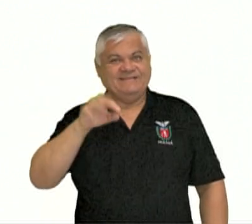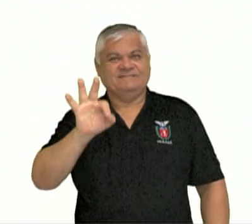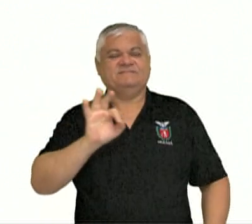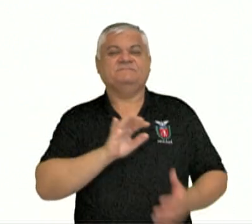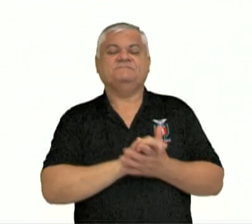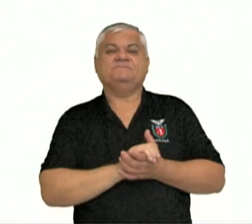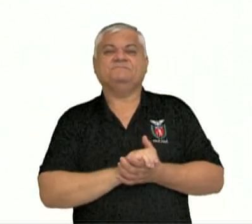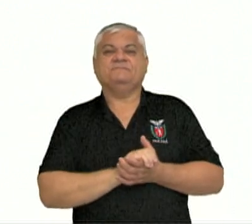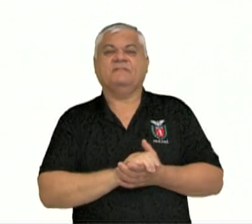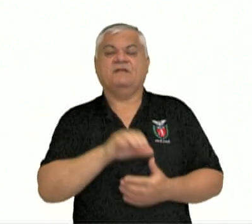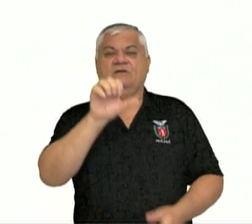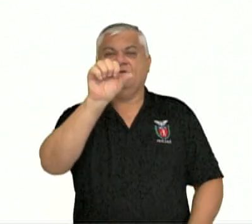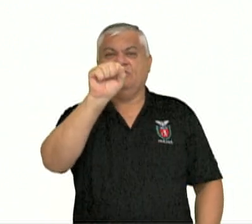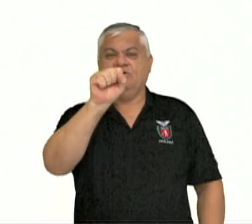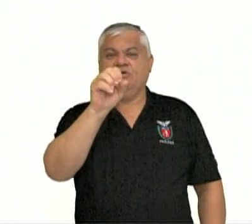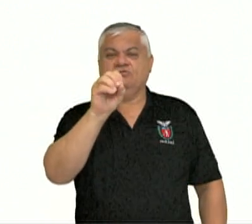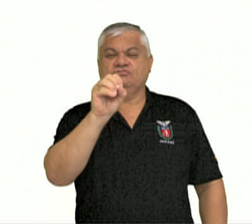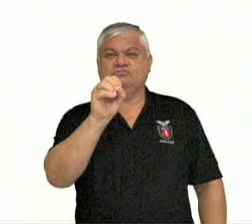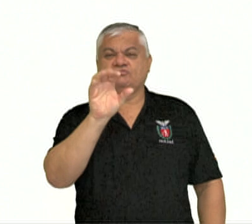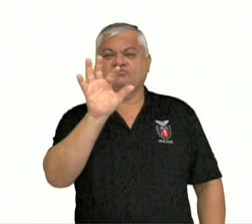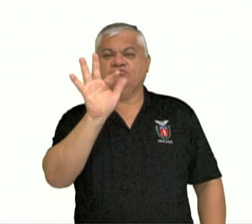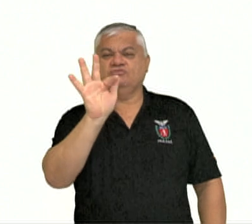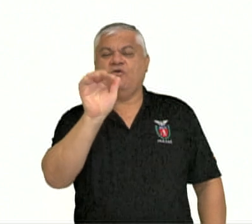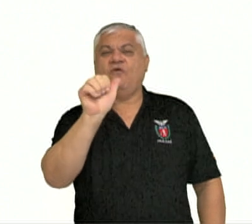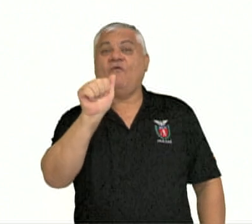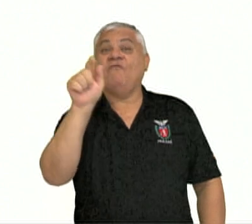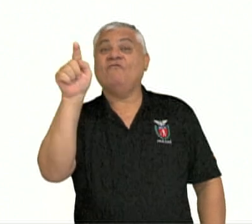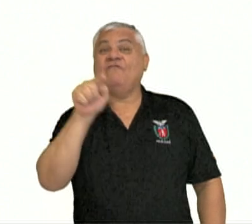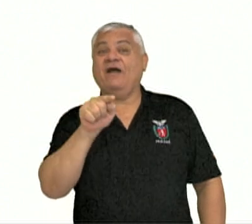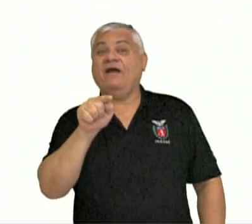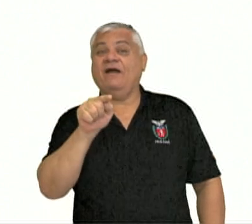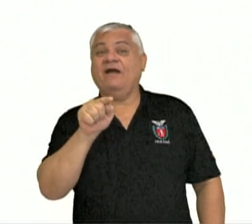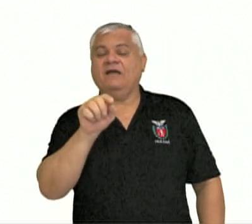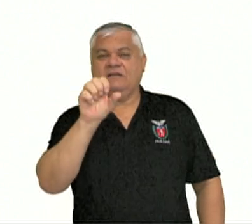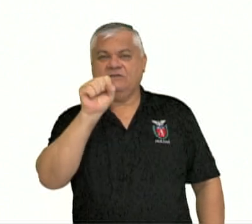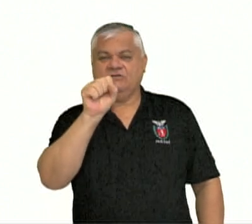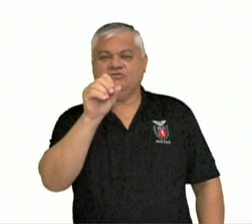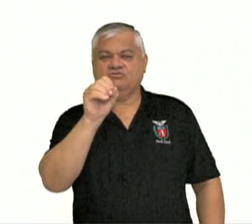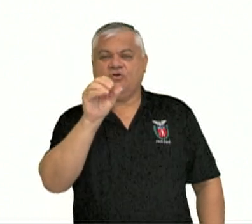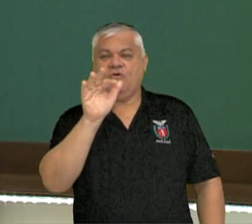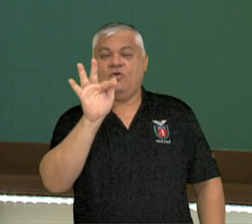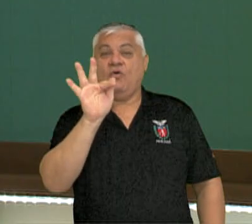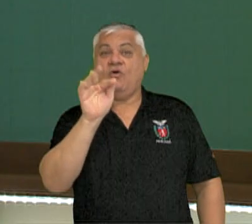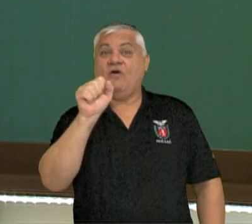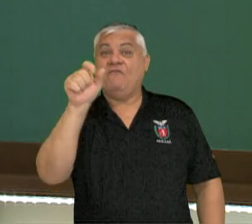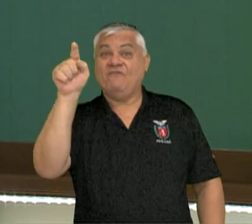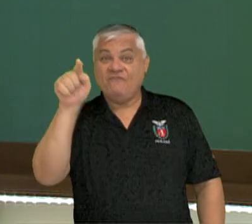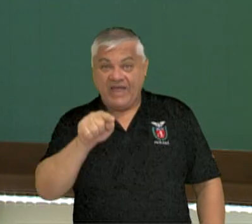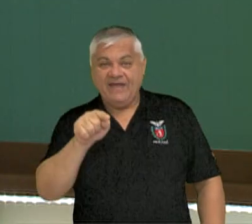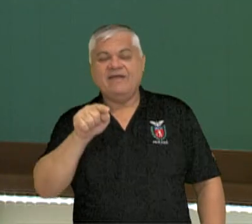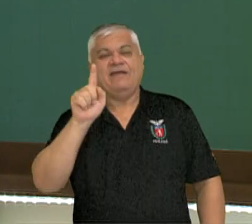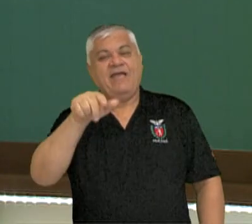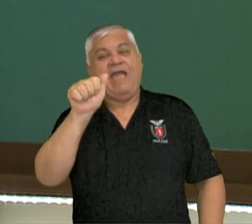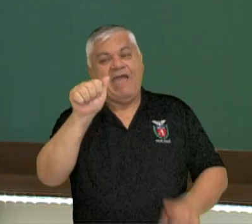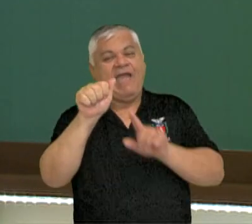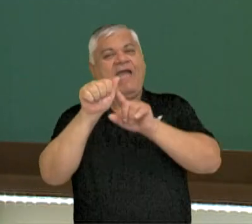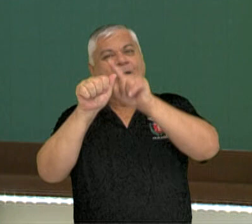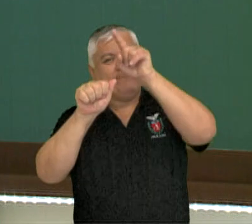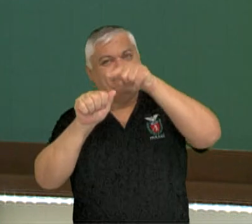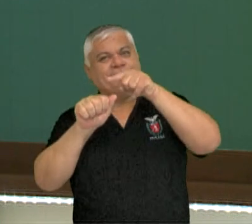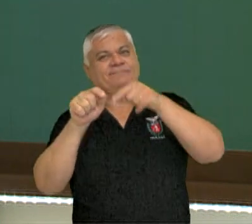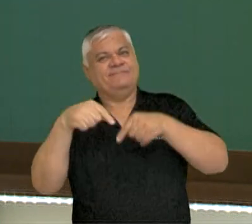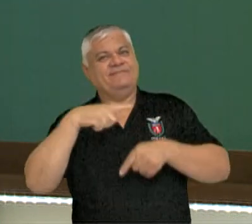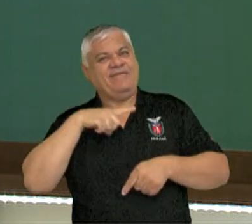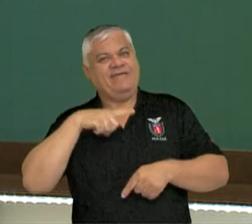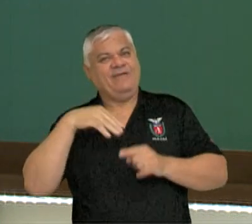Pega lá, sofá, né? Sofá, termina com A. Então, eu vejo lá a acentuação gráfica lá na